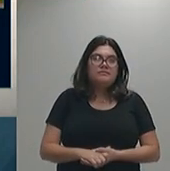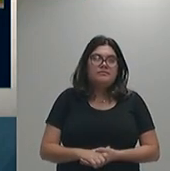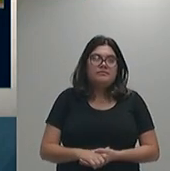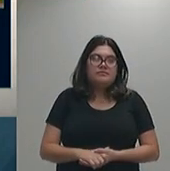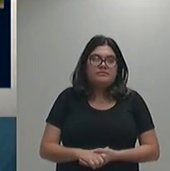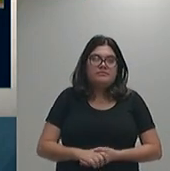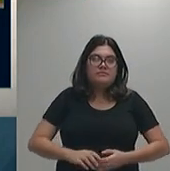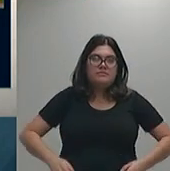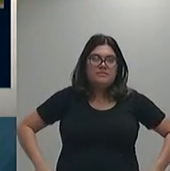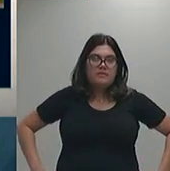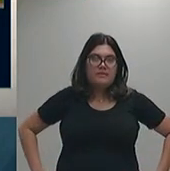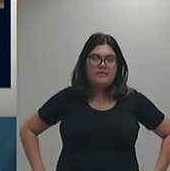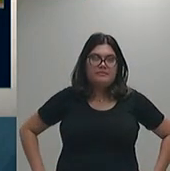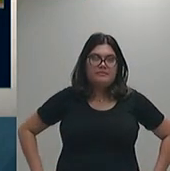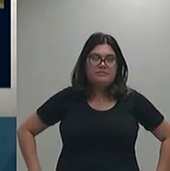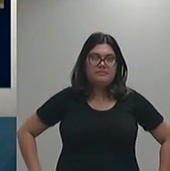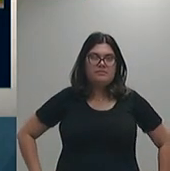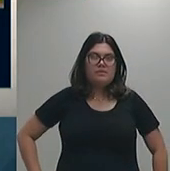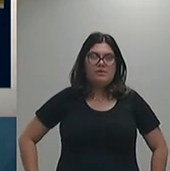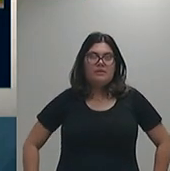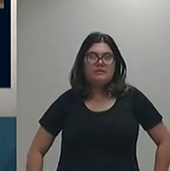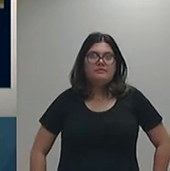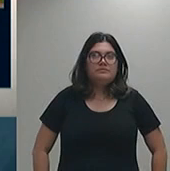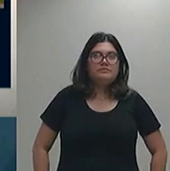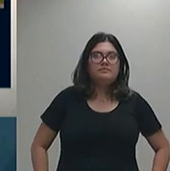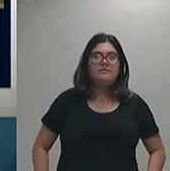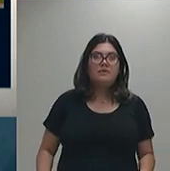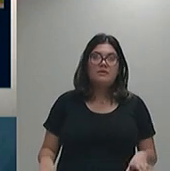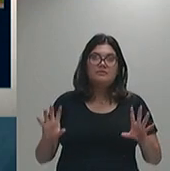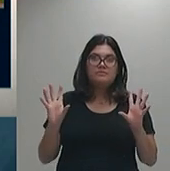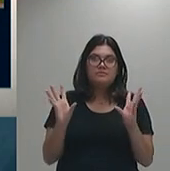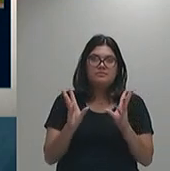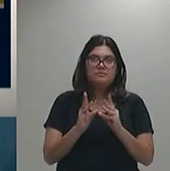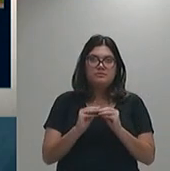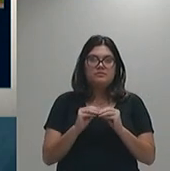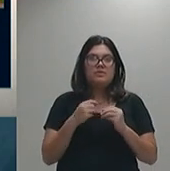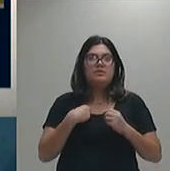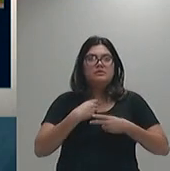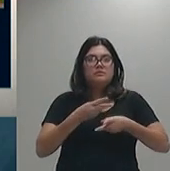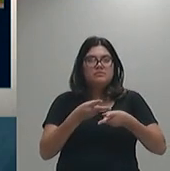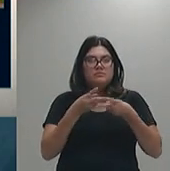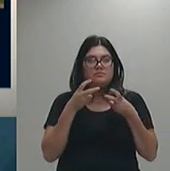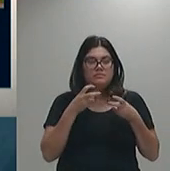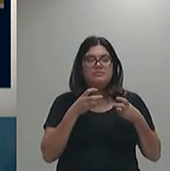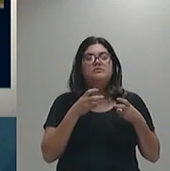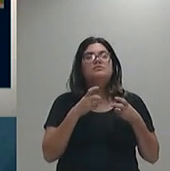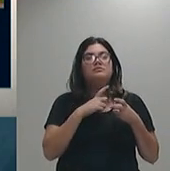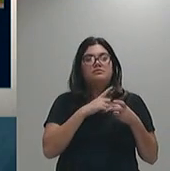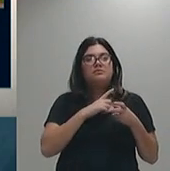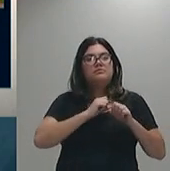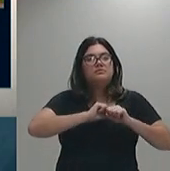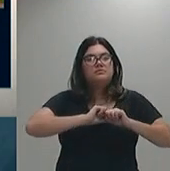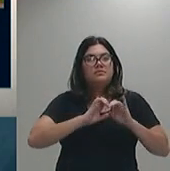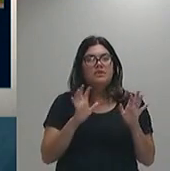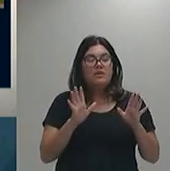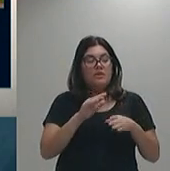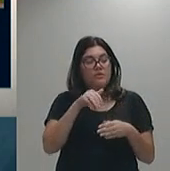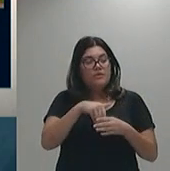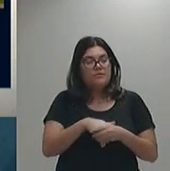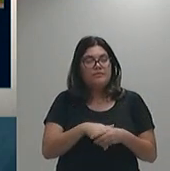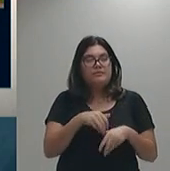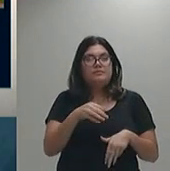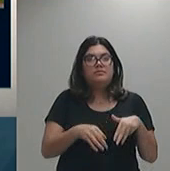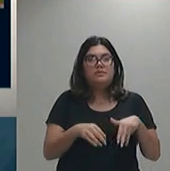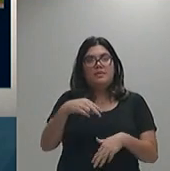sintetizar essas notas que parei de juntar eu observo que neste caso como evidenciado agora no voto da ministra Nancy